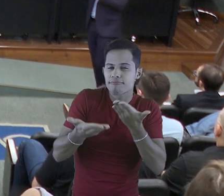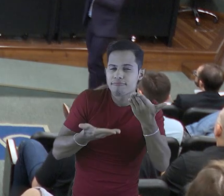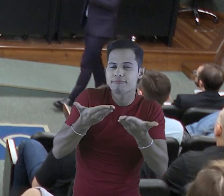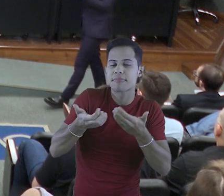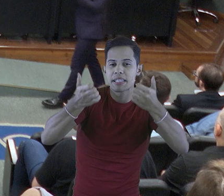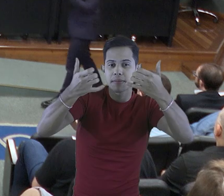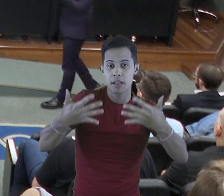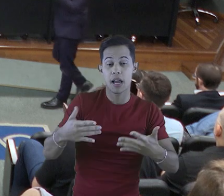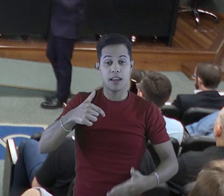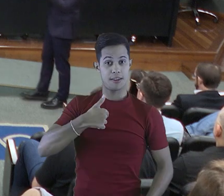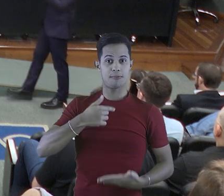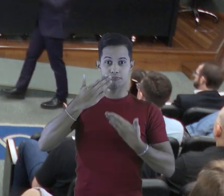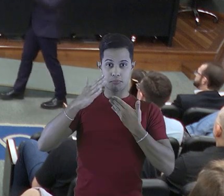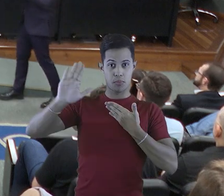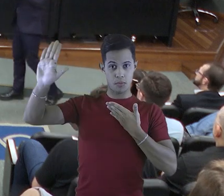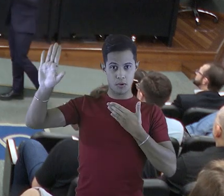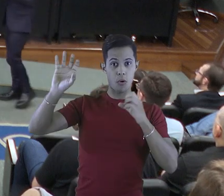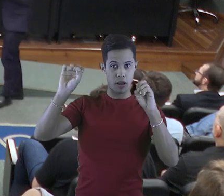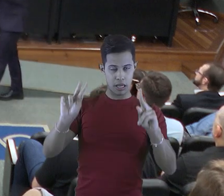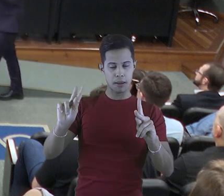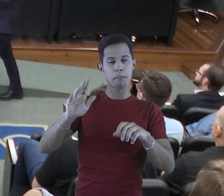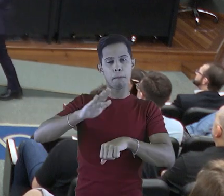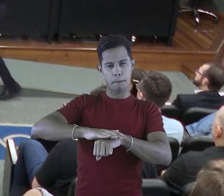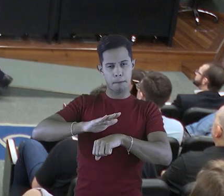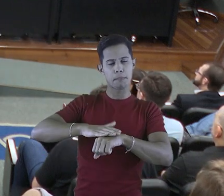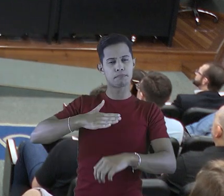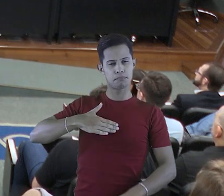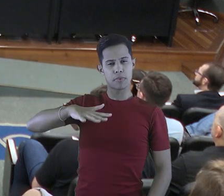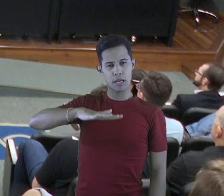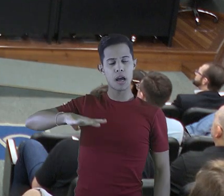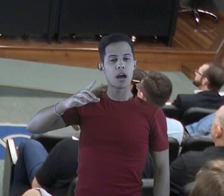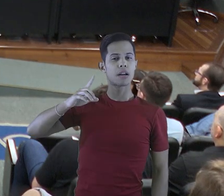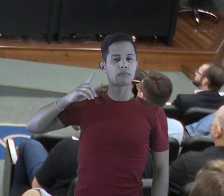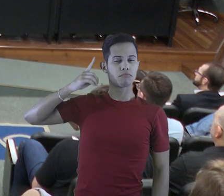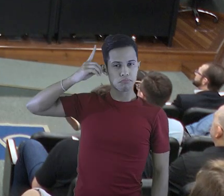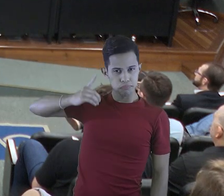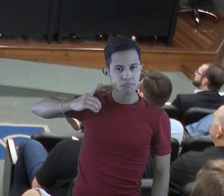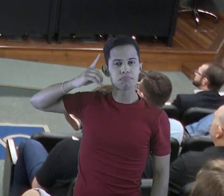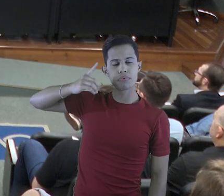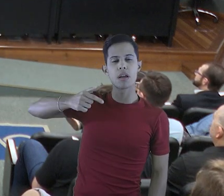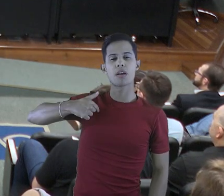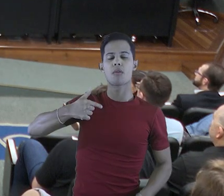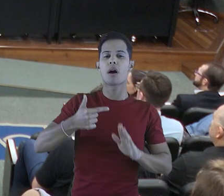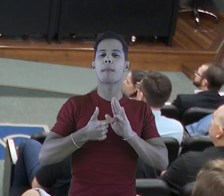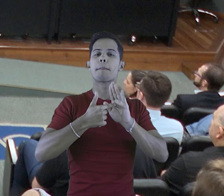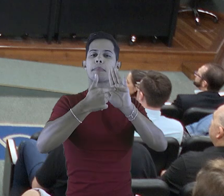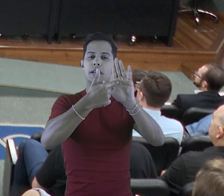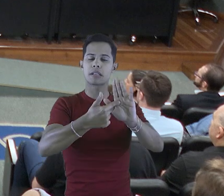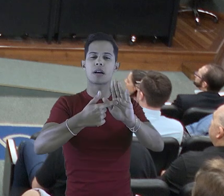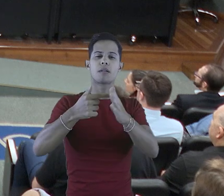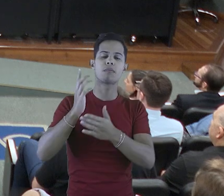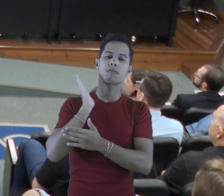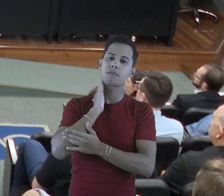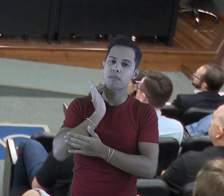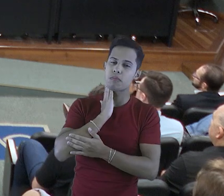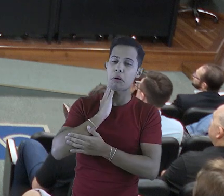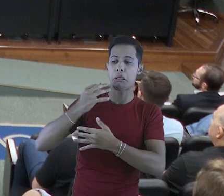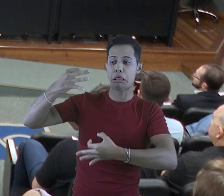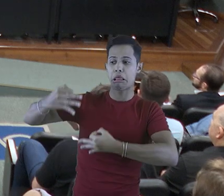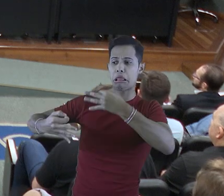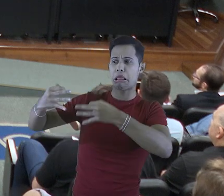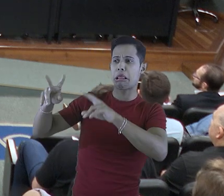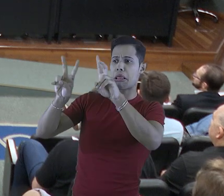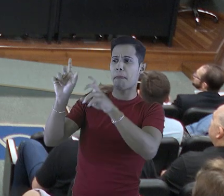tentando, e eu juro que eu vou fazer isso, ainda que eu seja advogado, eu vou trazer aqui uma ideia de um bate-papo sem juridiquês,